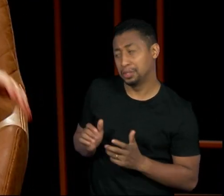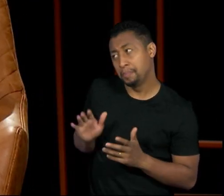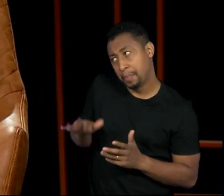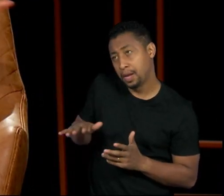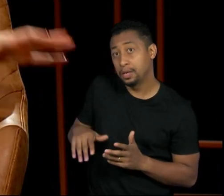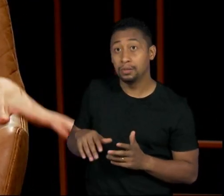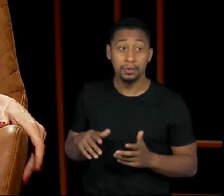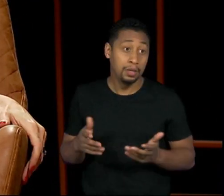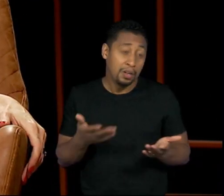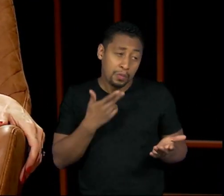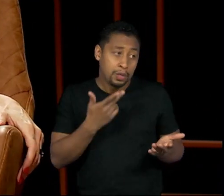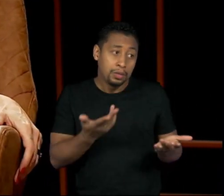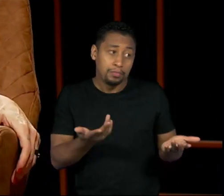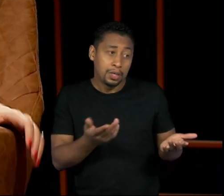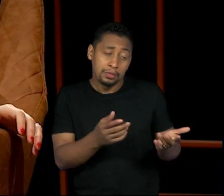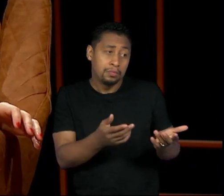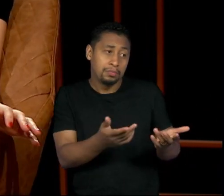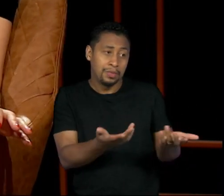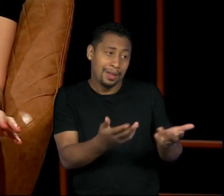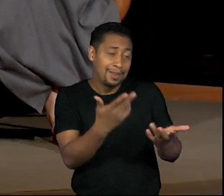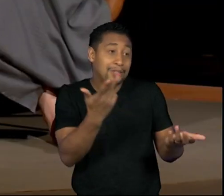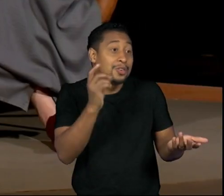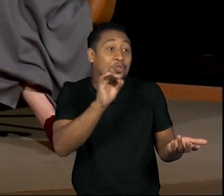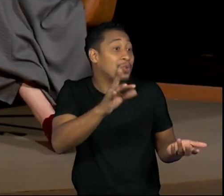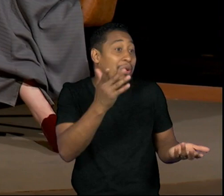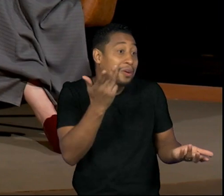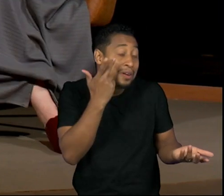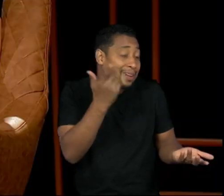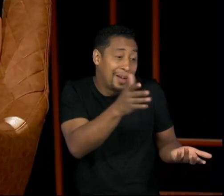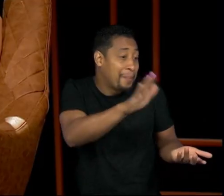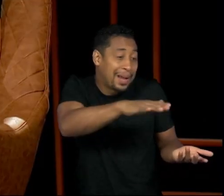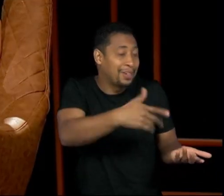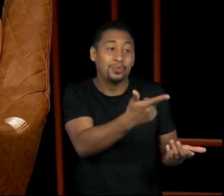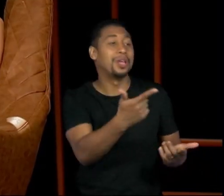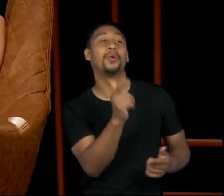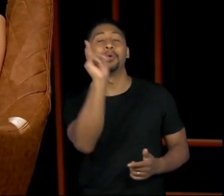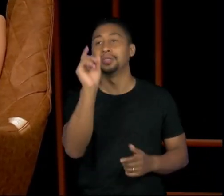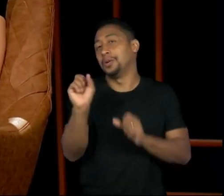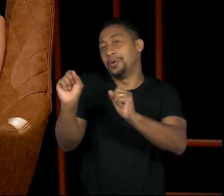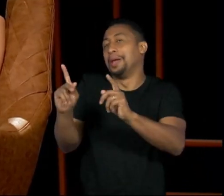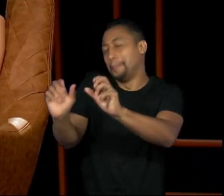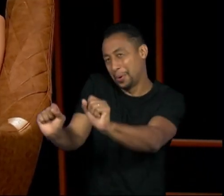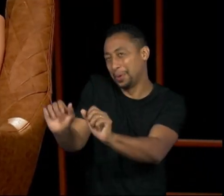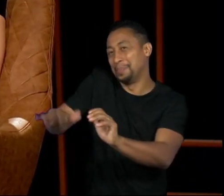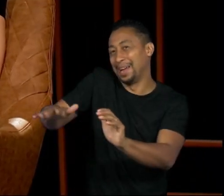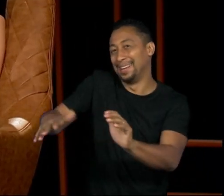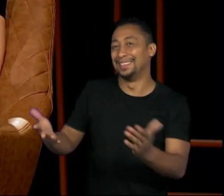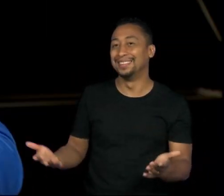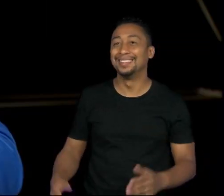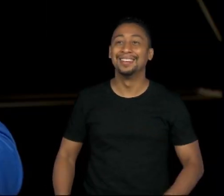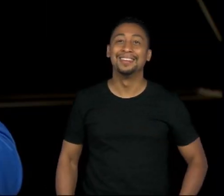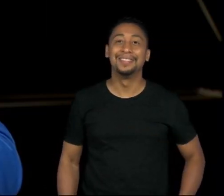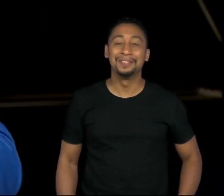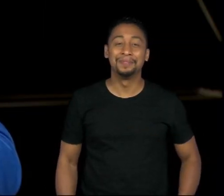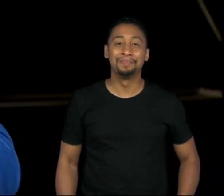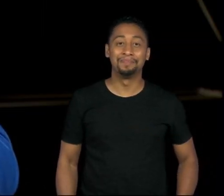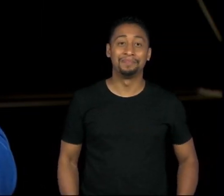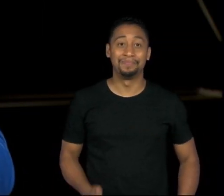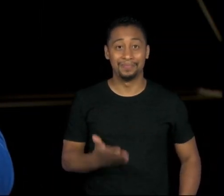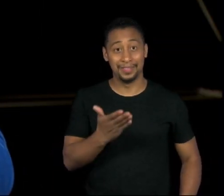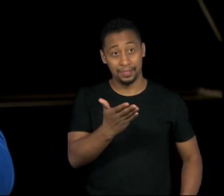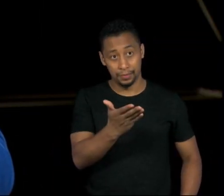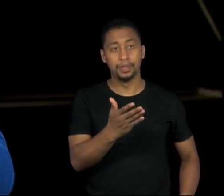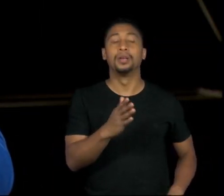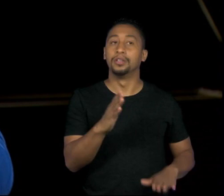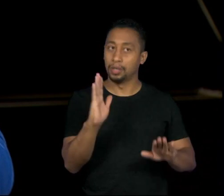barata mesmo. Eu falei, então tá bom, pode ser essa e tal. De qualquer forma, durante a produção desse disco, você teve participações do